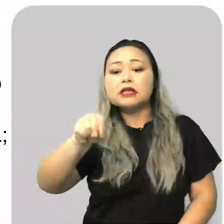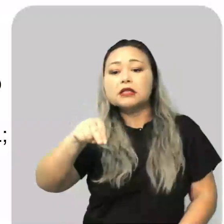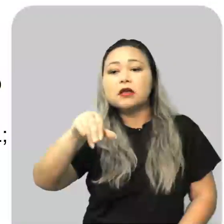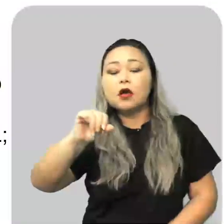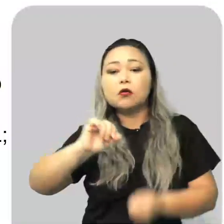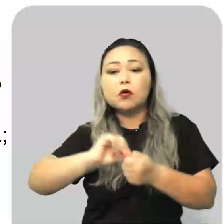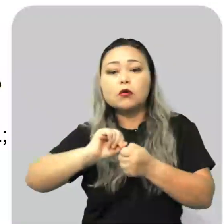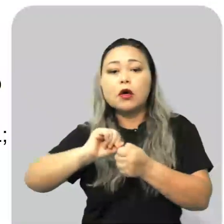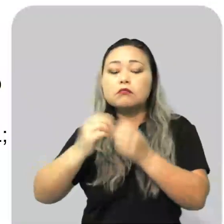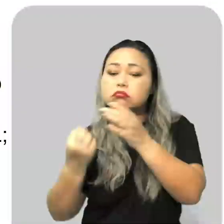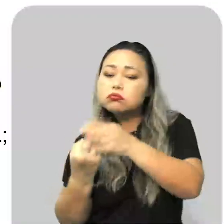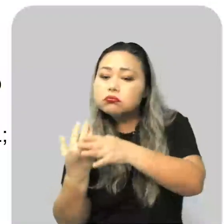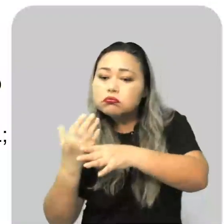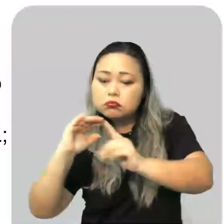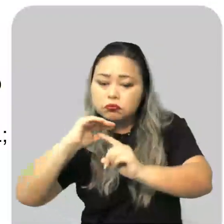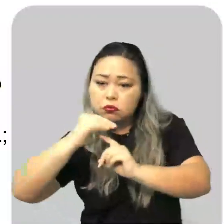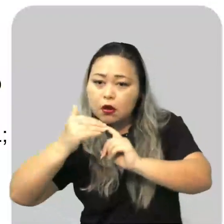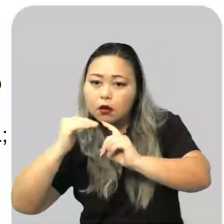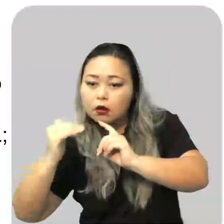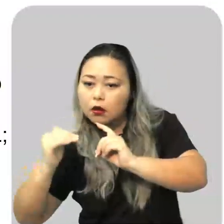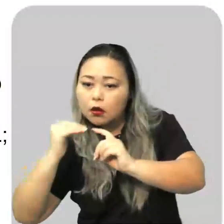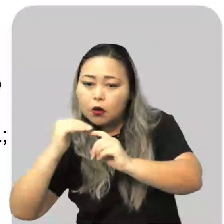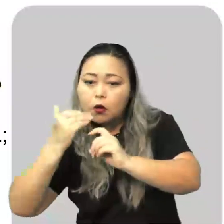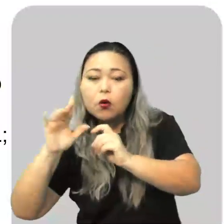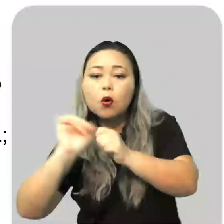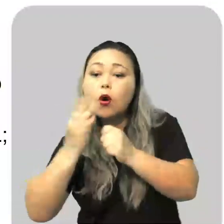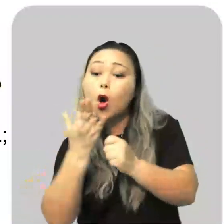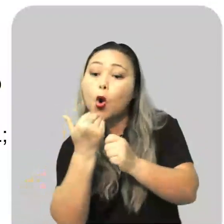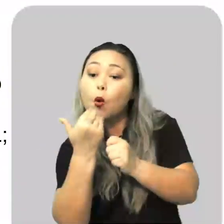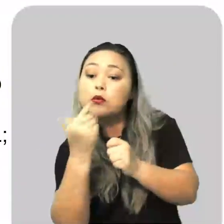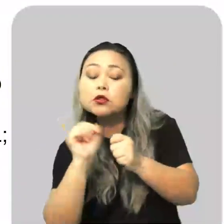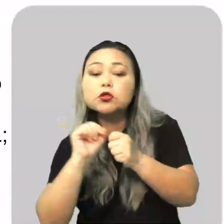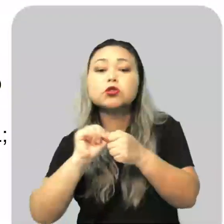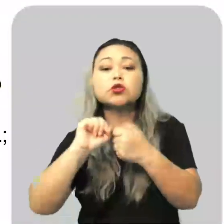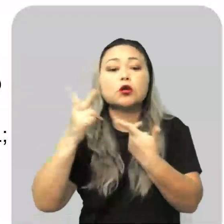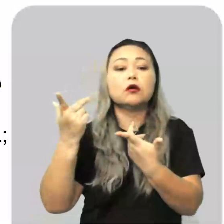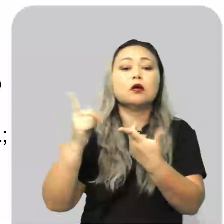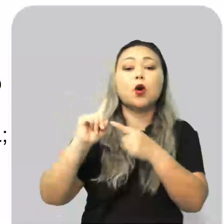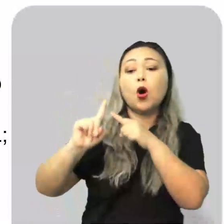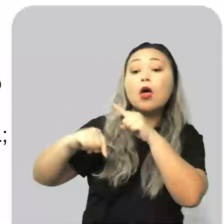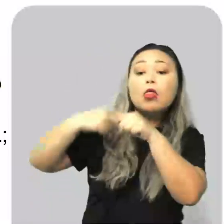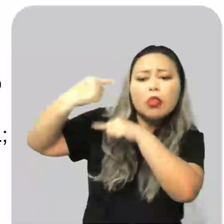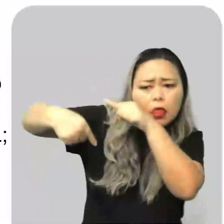cogumelos comestíveis, do tipo Agaricus bisporus. Entretanto, só em